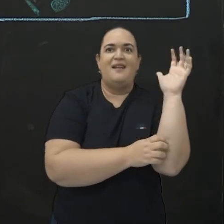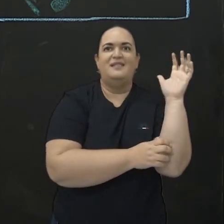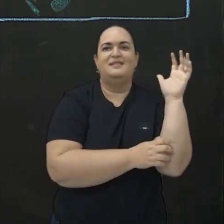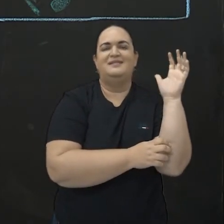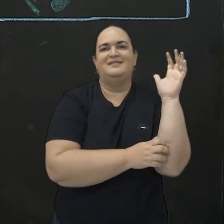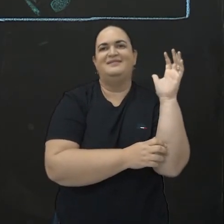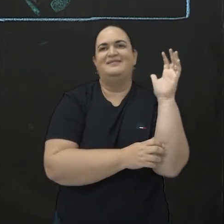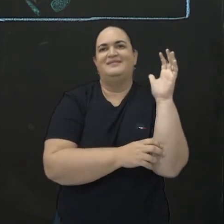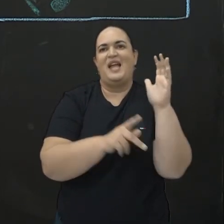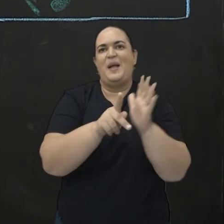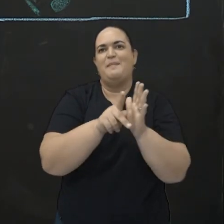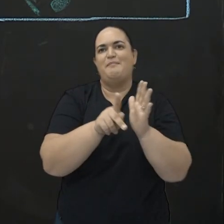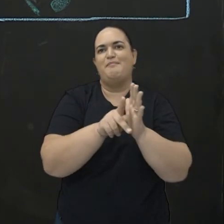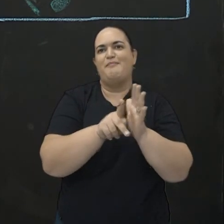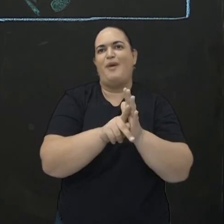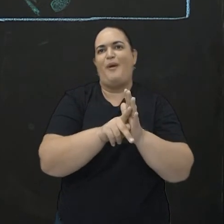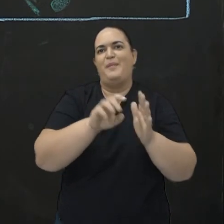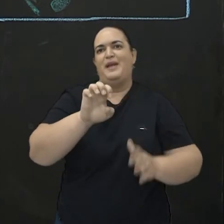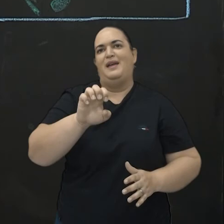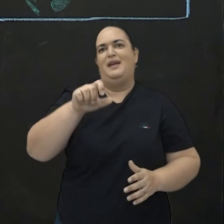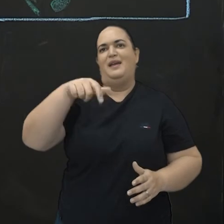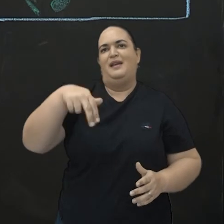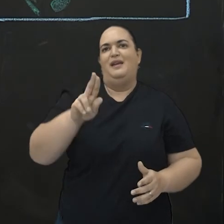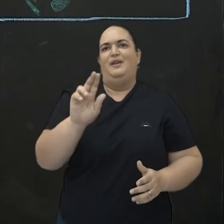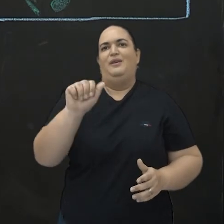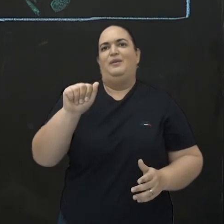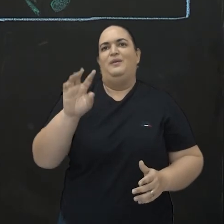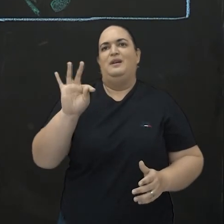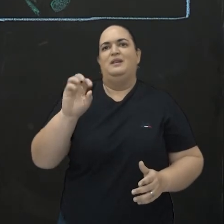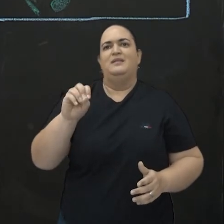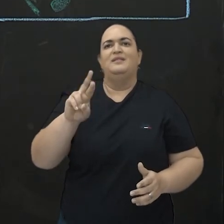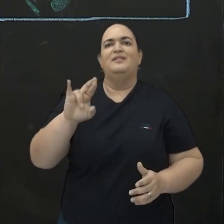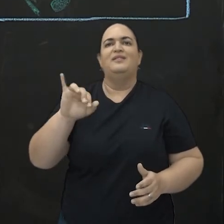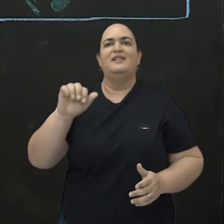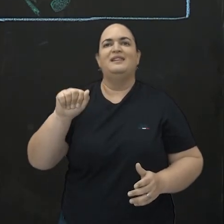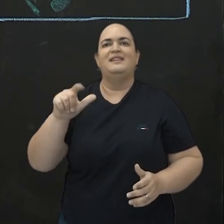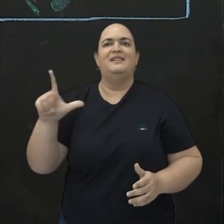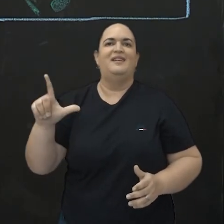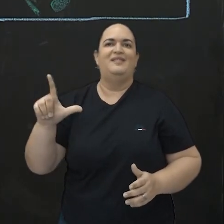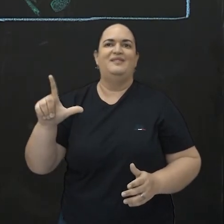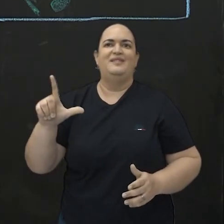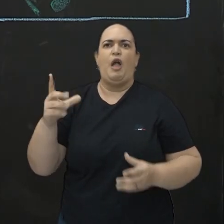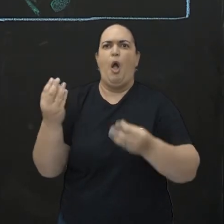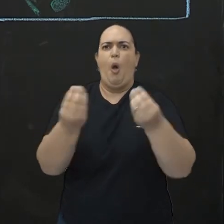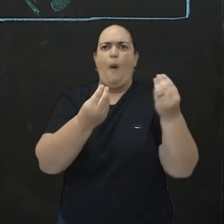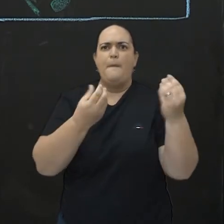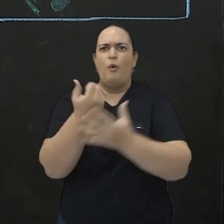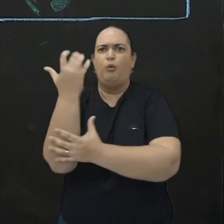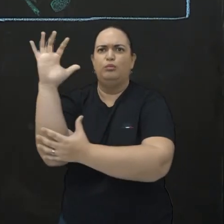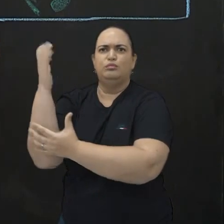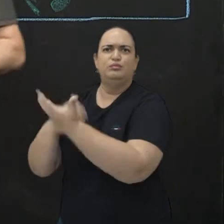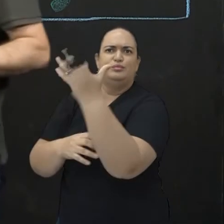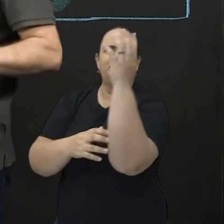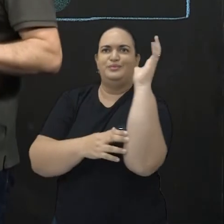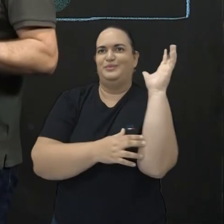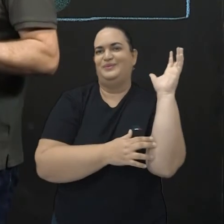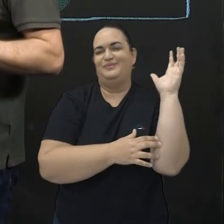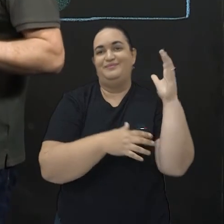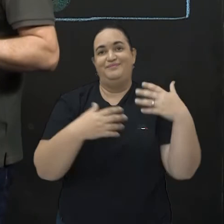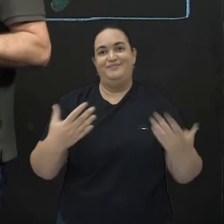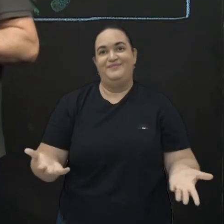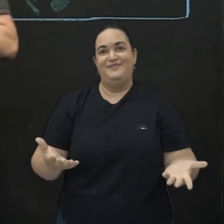equatorial, a região ali vai ter a formação aí bem densa de vegetação. Dessa maneira,